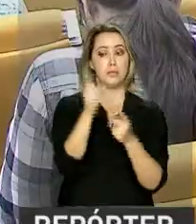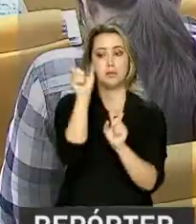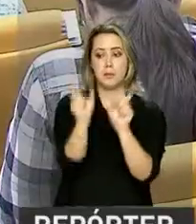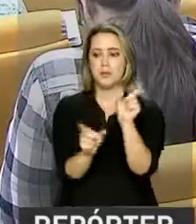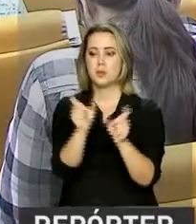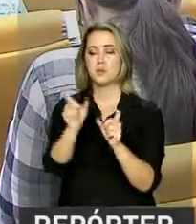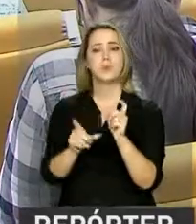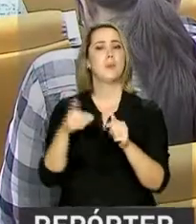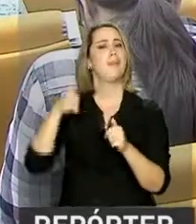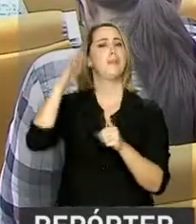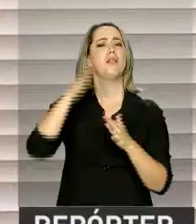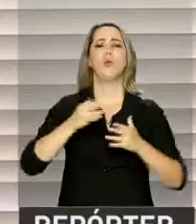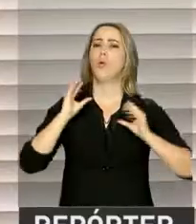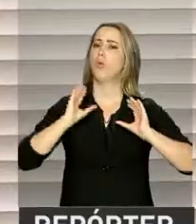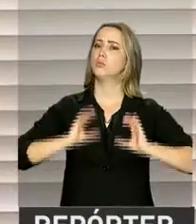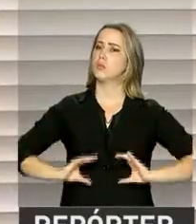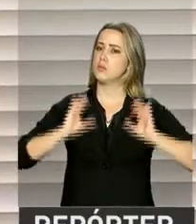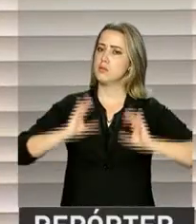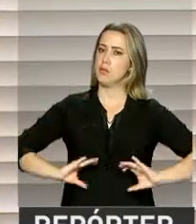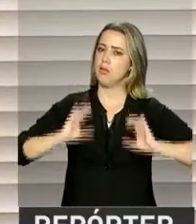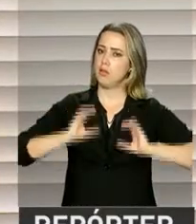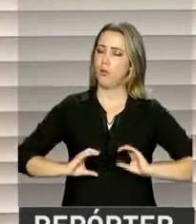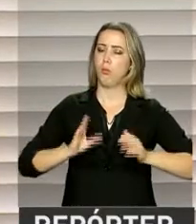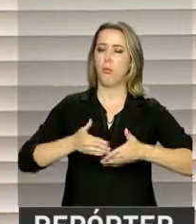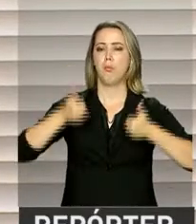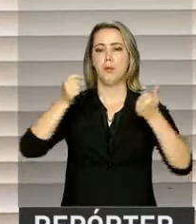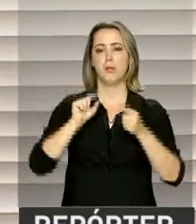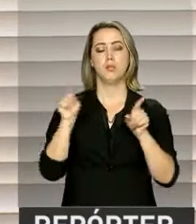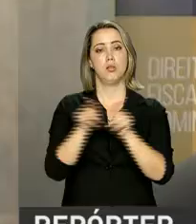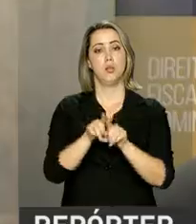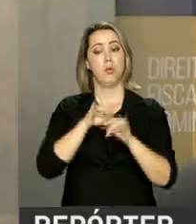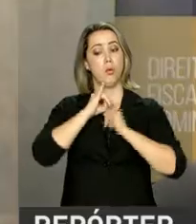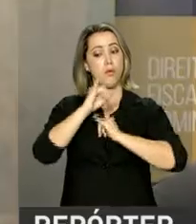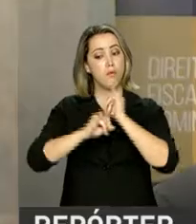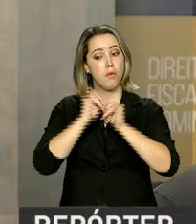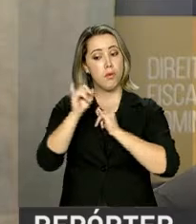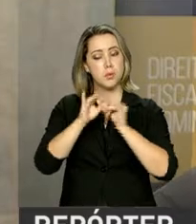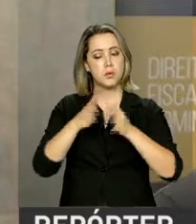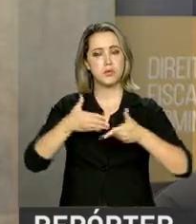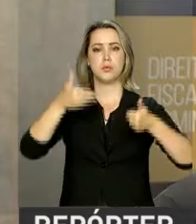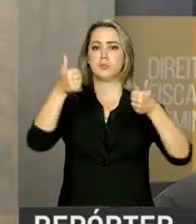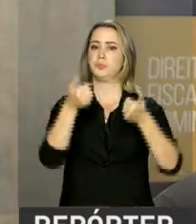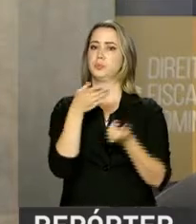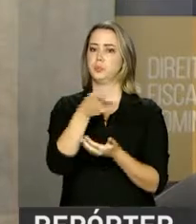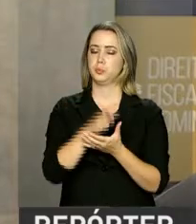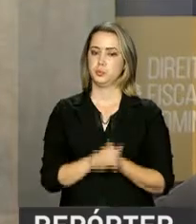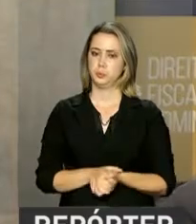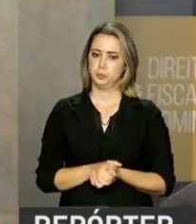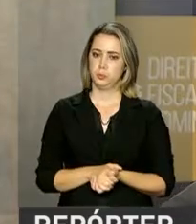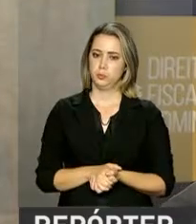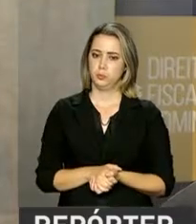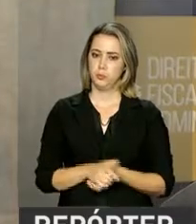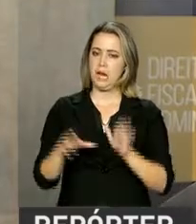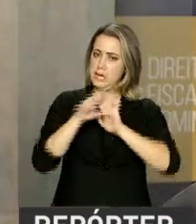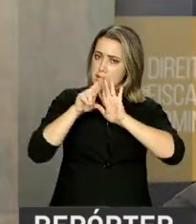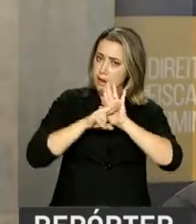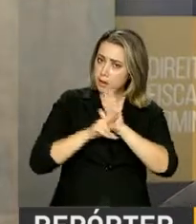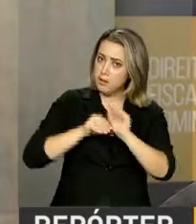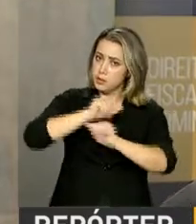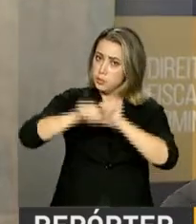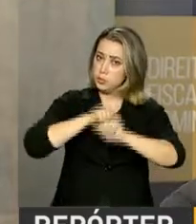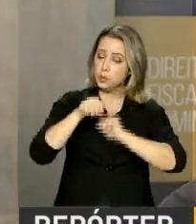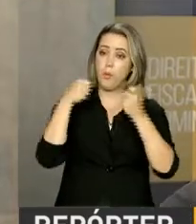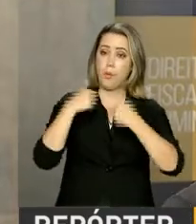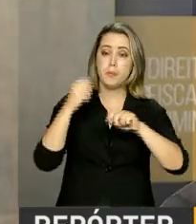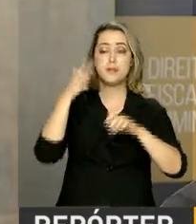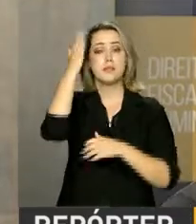ser melhor atendido em seus direitos e receba informações de qualidade. As regras mudam e sempre se tem um diálogo, sempre se estabelece uma